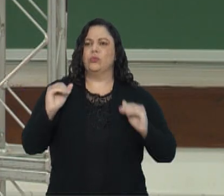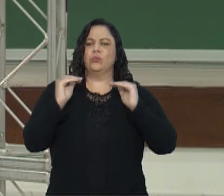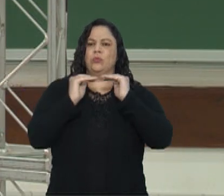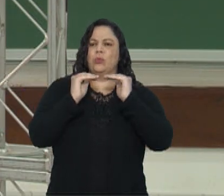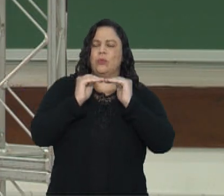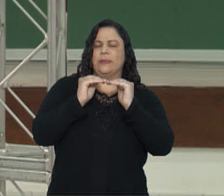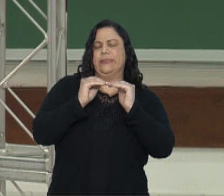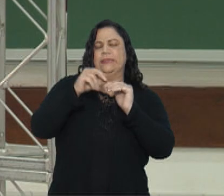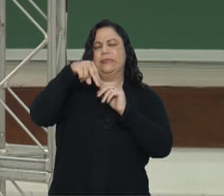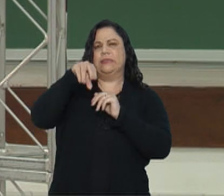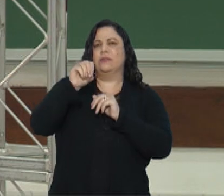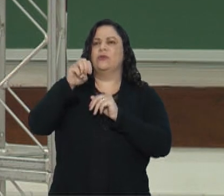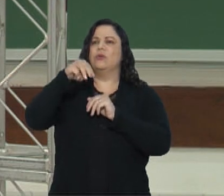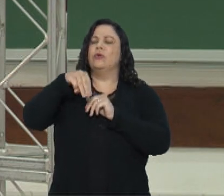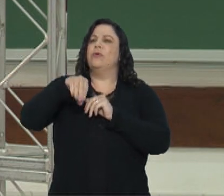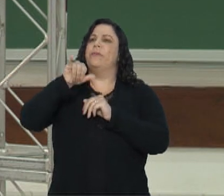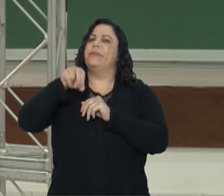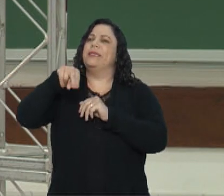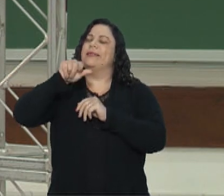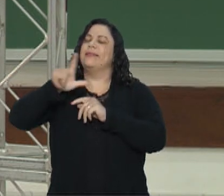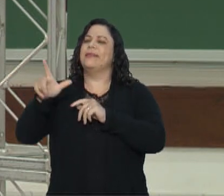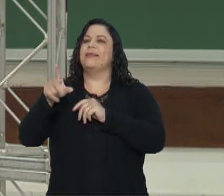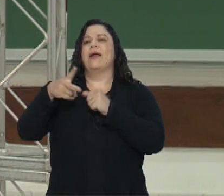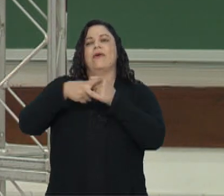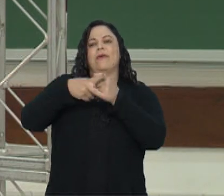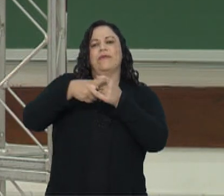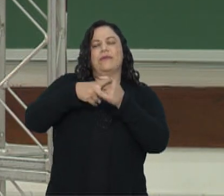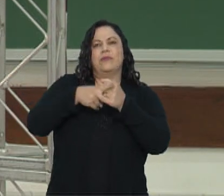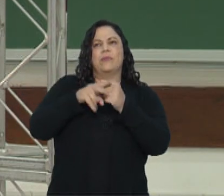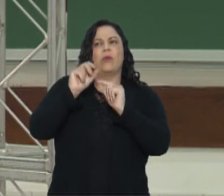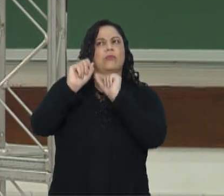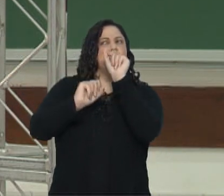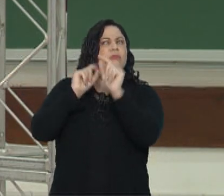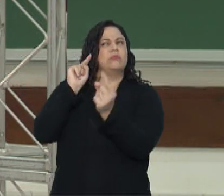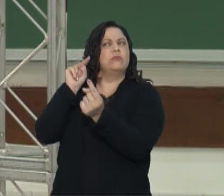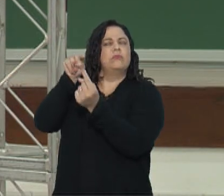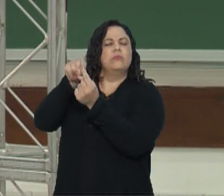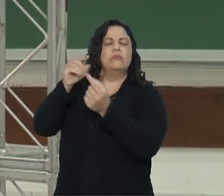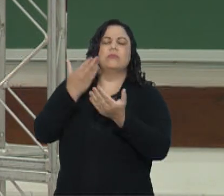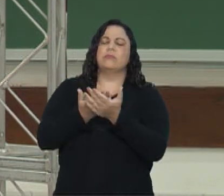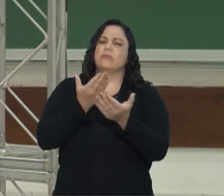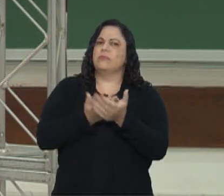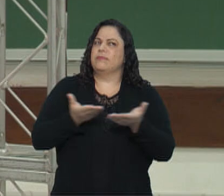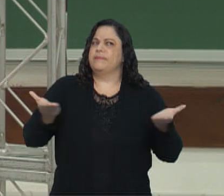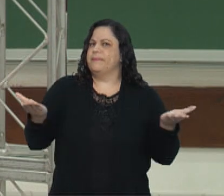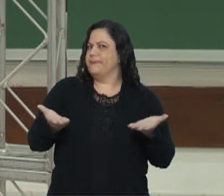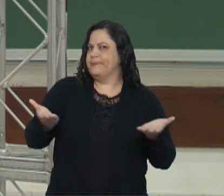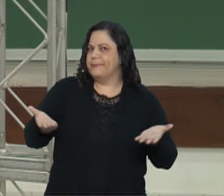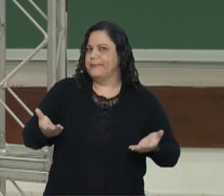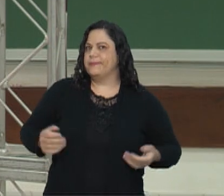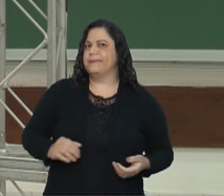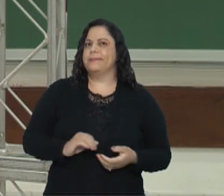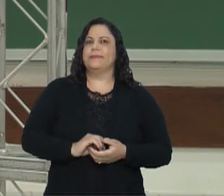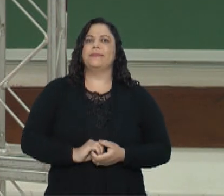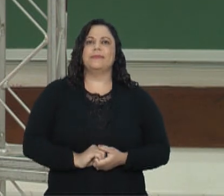concordância verbal, ok? Qual o objetivo dessa aula de hoje?